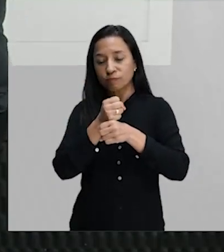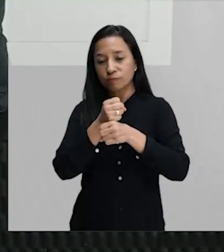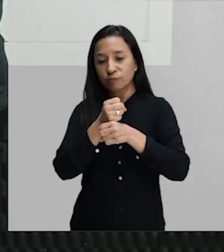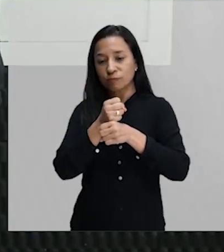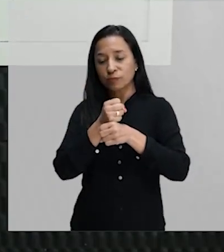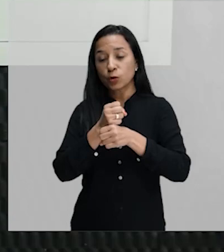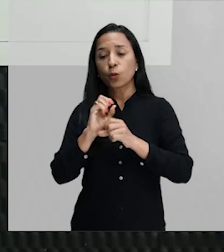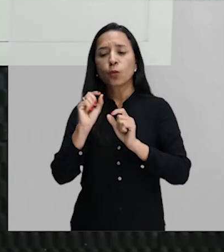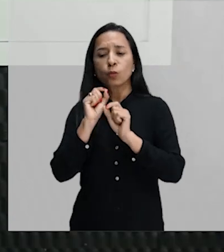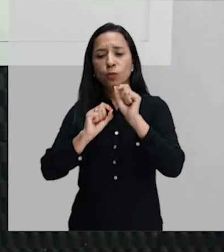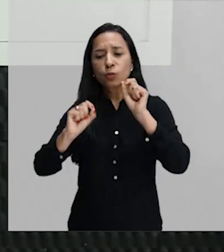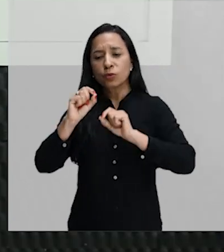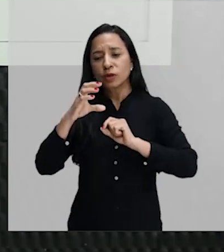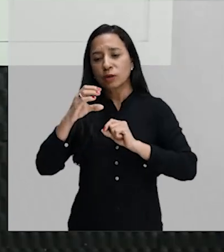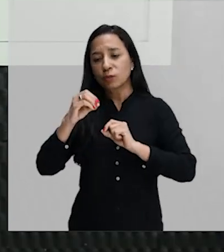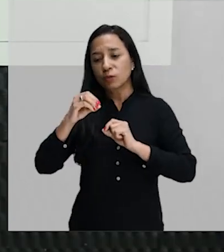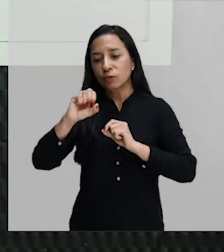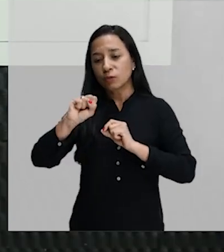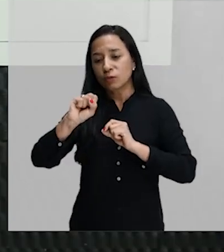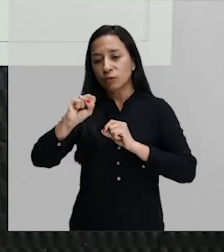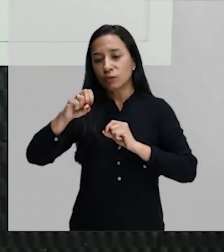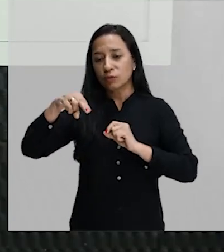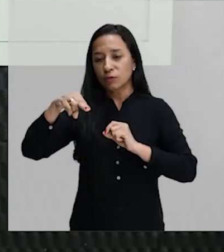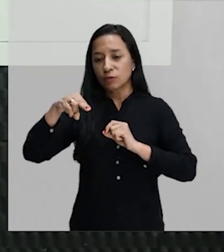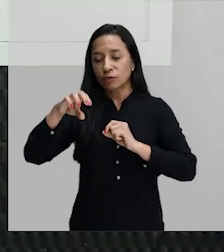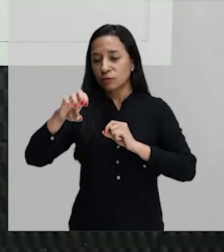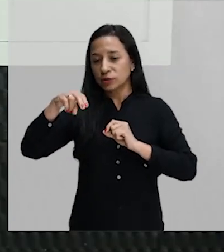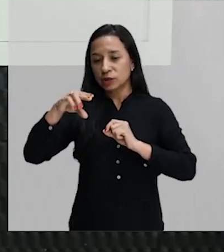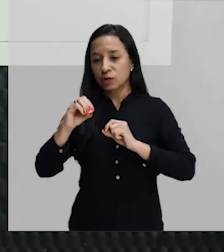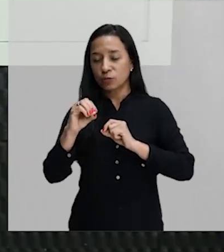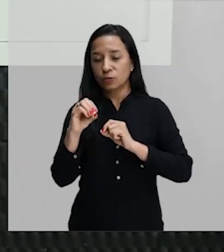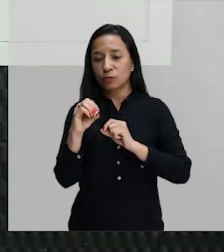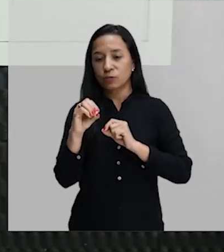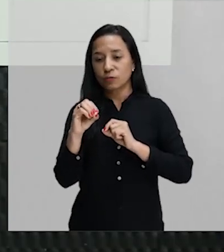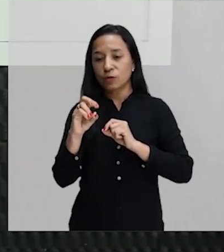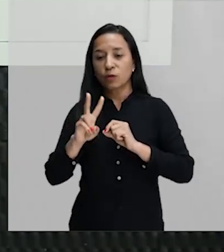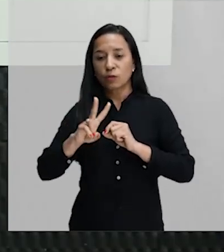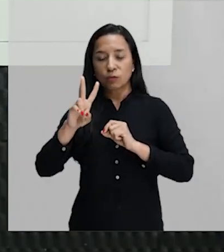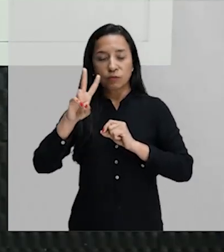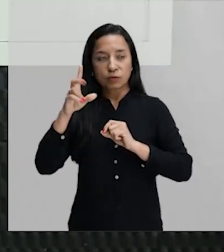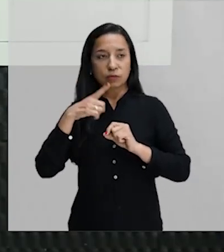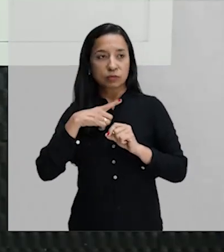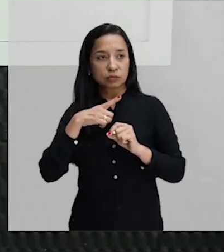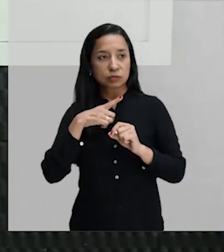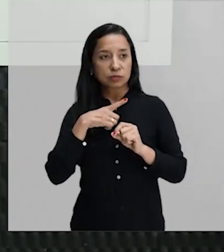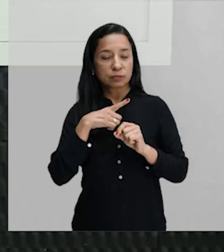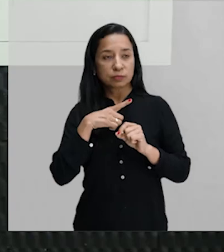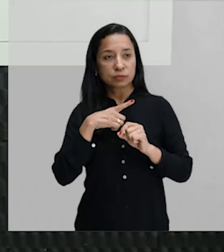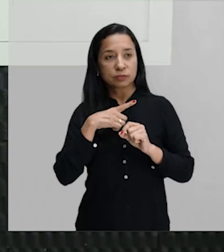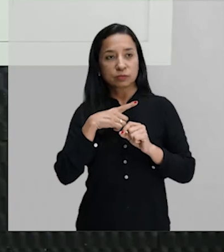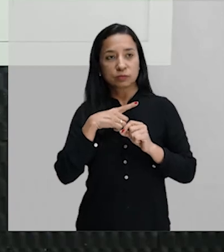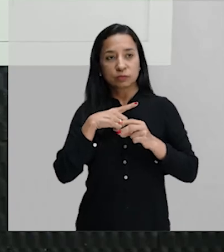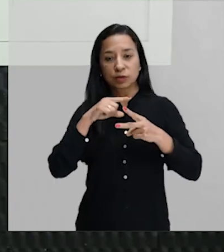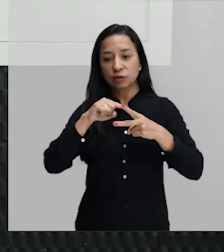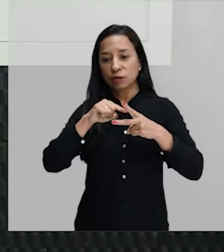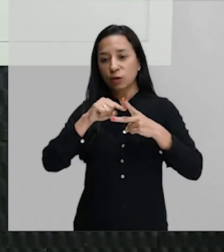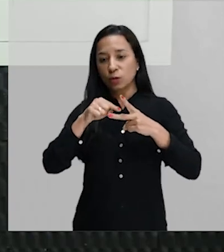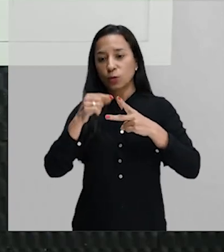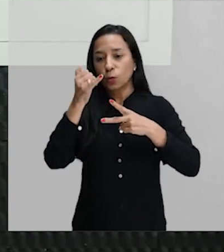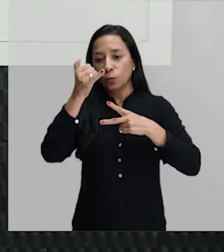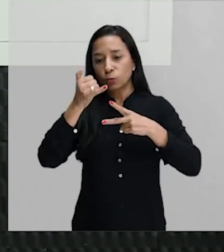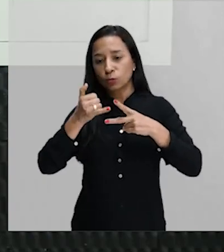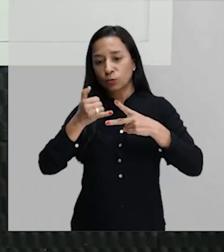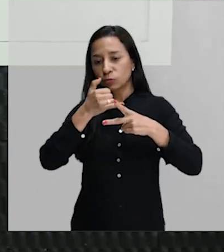cosseno, turminha, é esse valor aqui, ó. Tá? Que está no eixo x. Esse aqui é o eixo